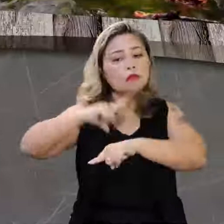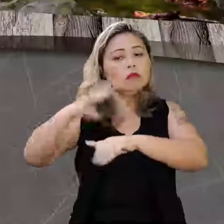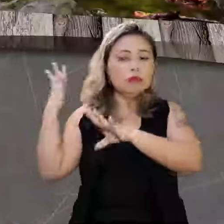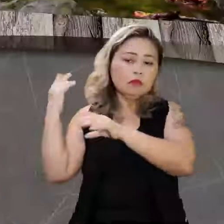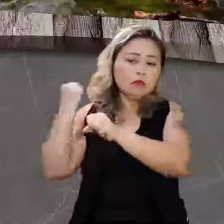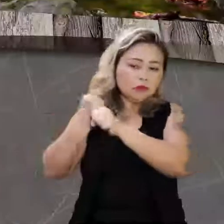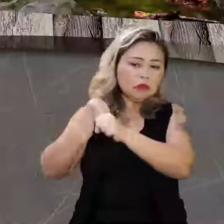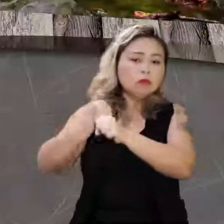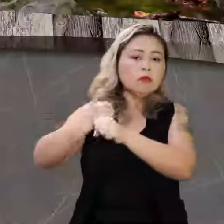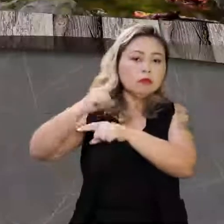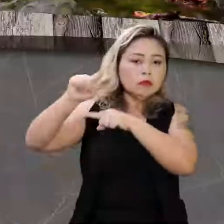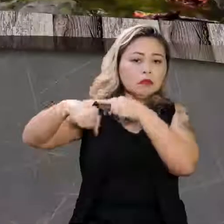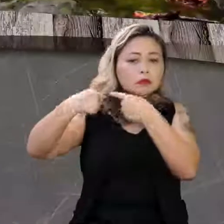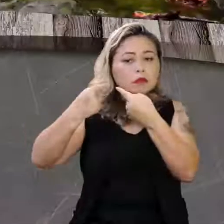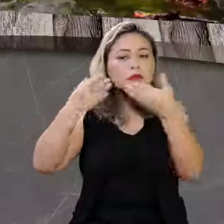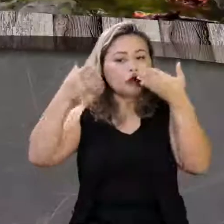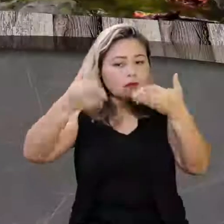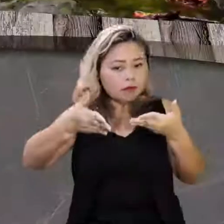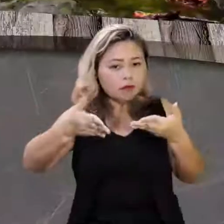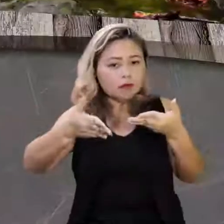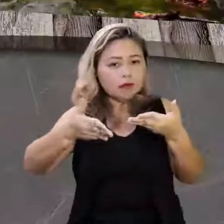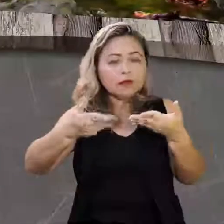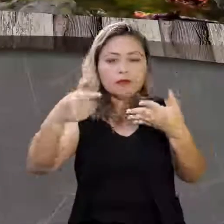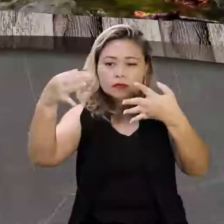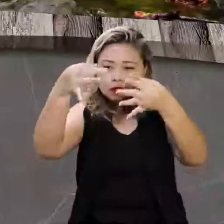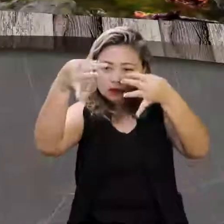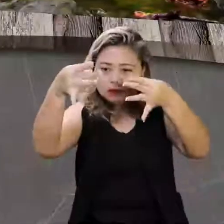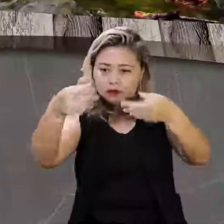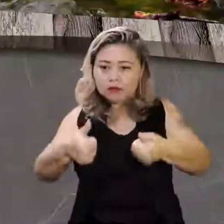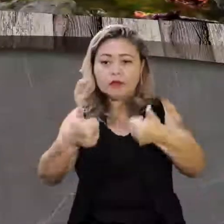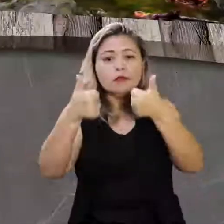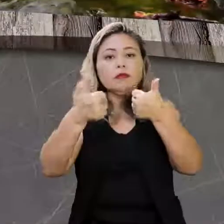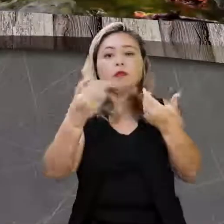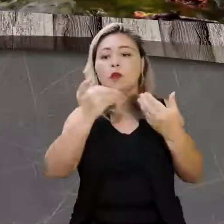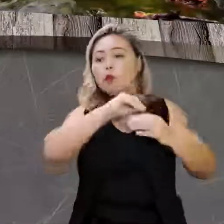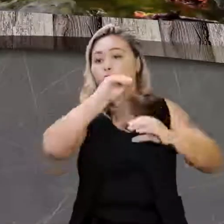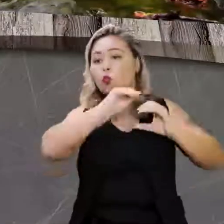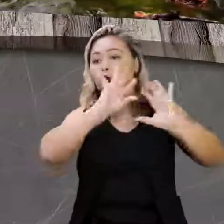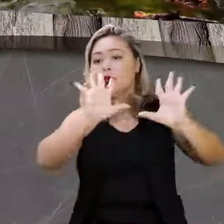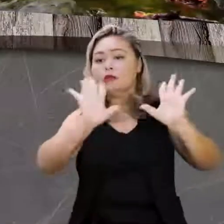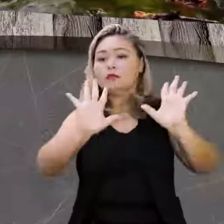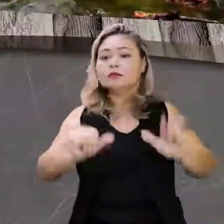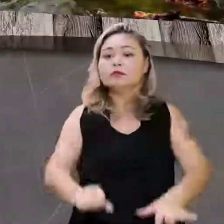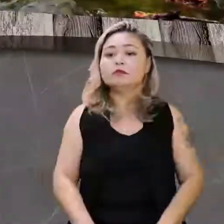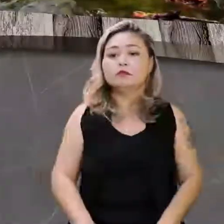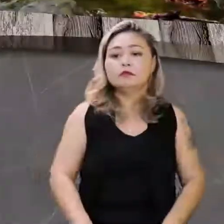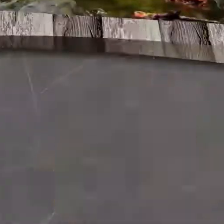revisãozinha para a gente poder acentuar um pouquinho esses detalhes, tá bom? Beijo, tchau!